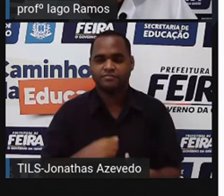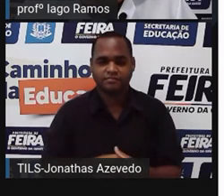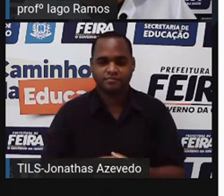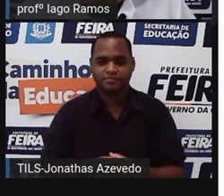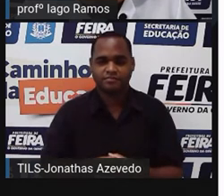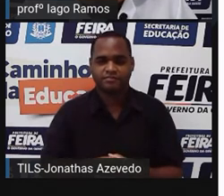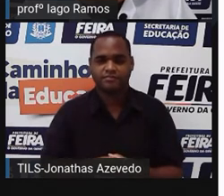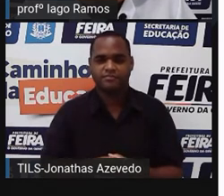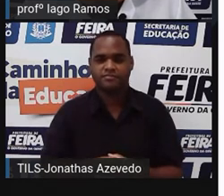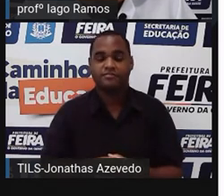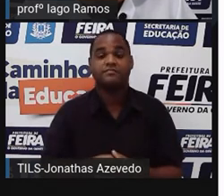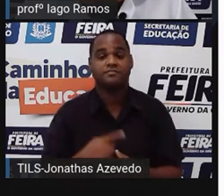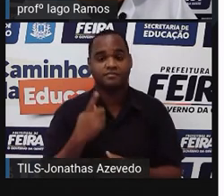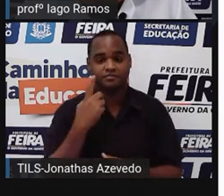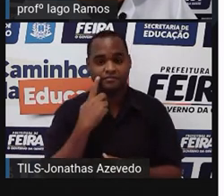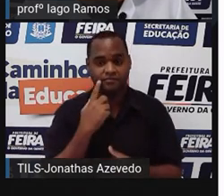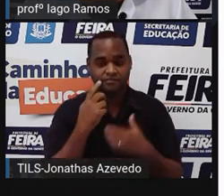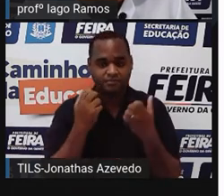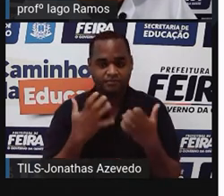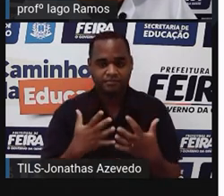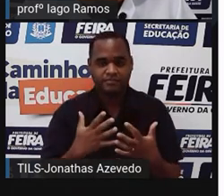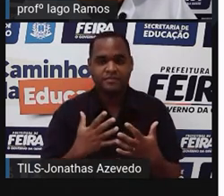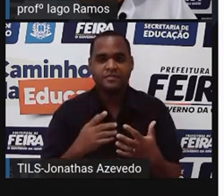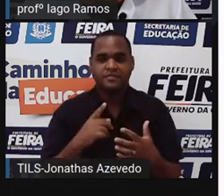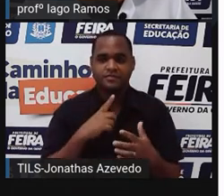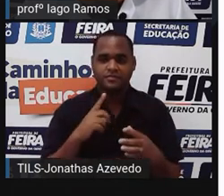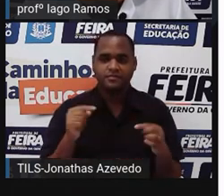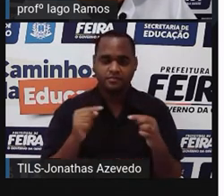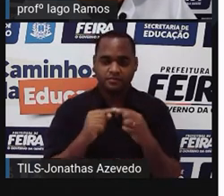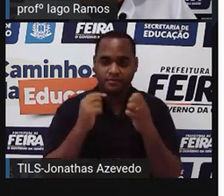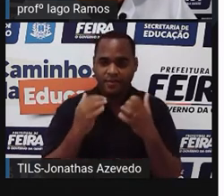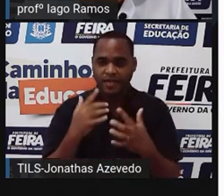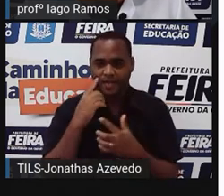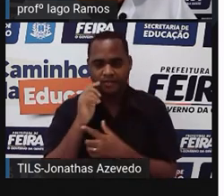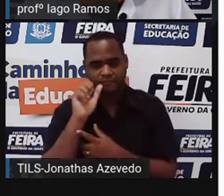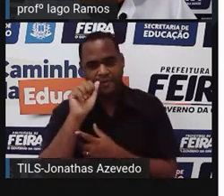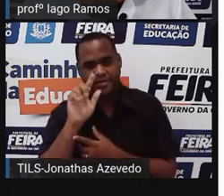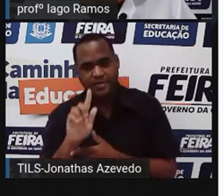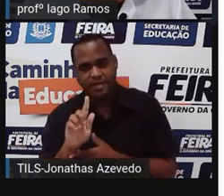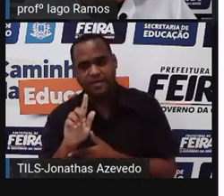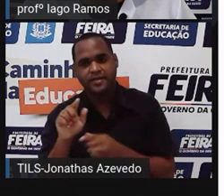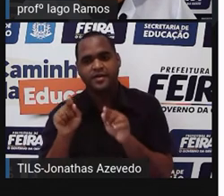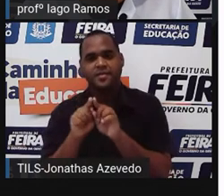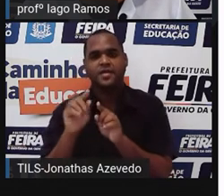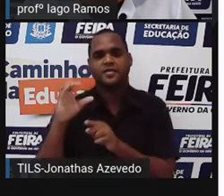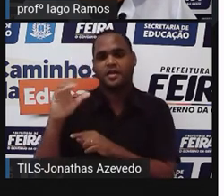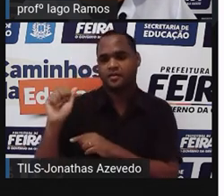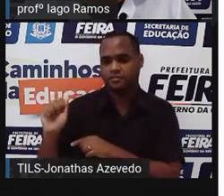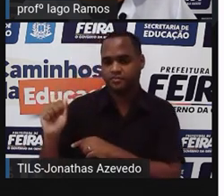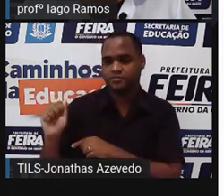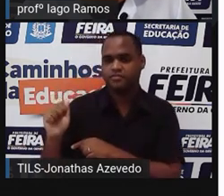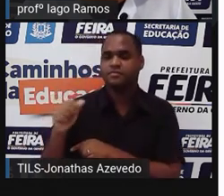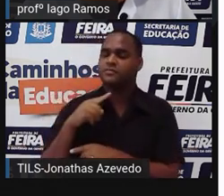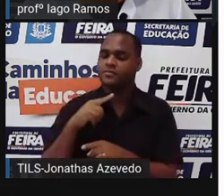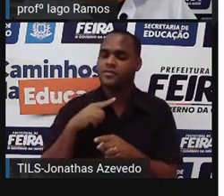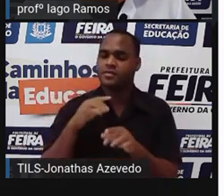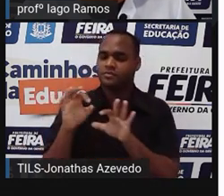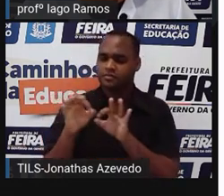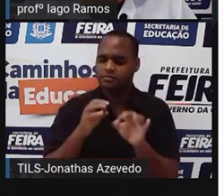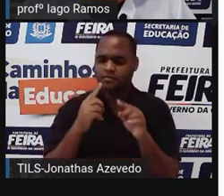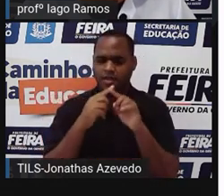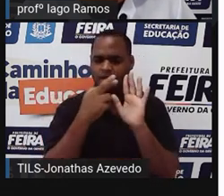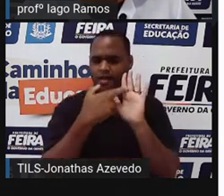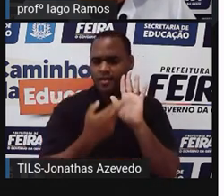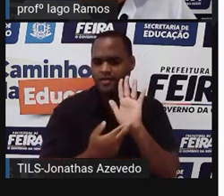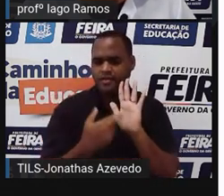E aí eu peguei, ó, essa razão que eu montei, AG com essa razão CA, e fiz aquela regrinha que eu acabei